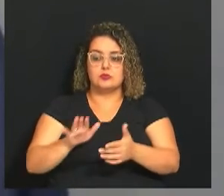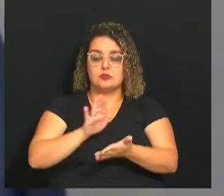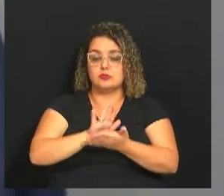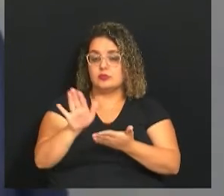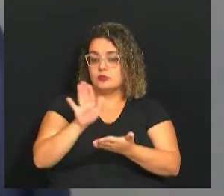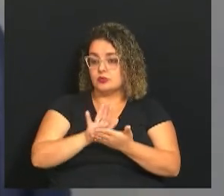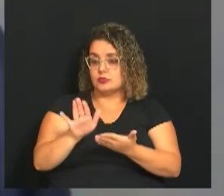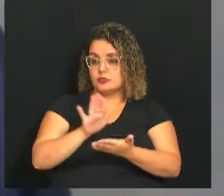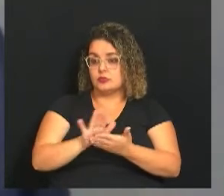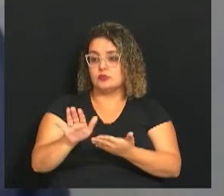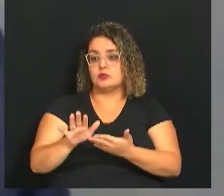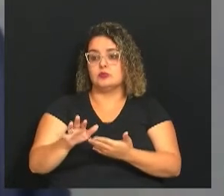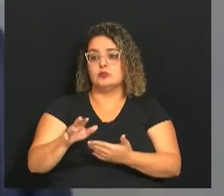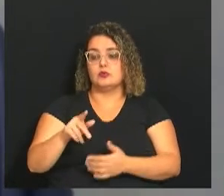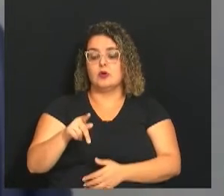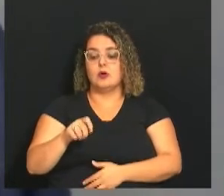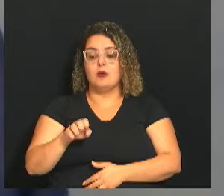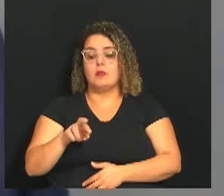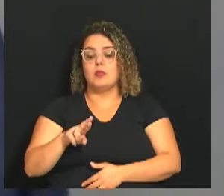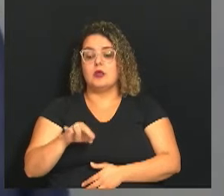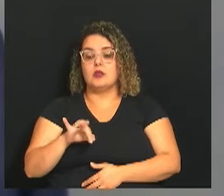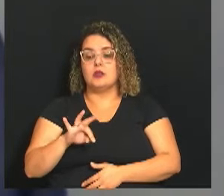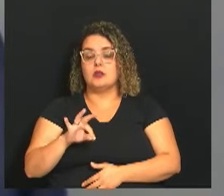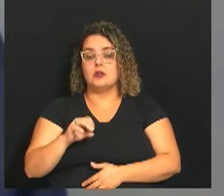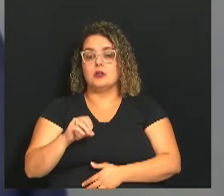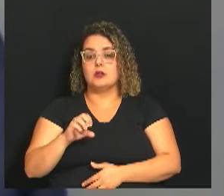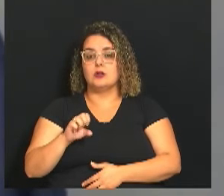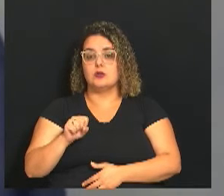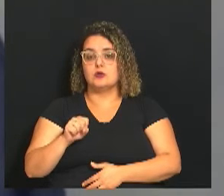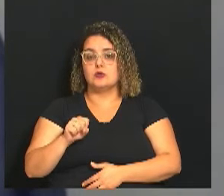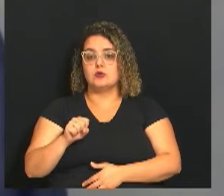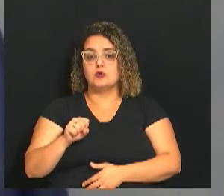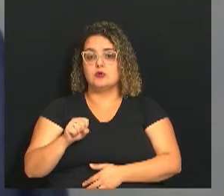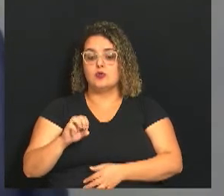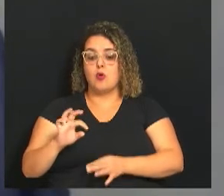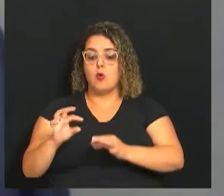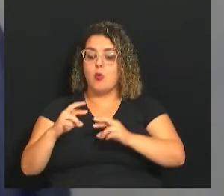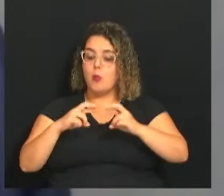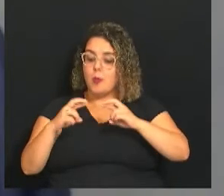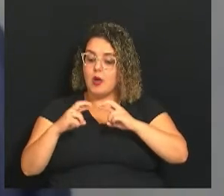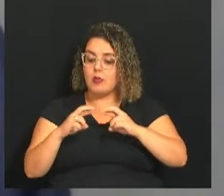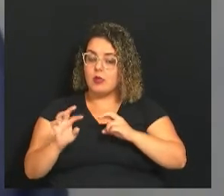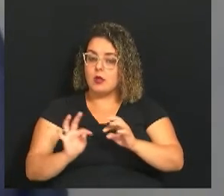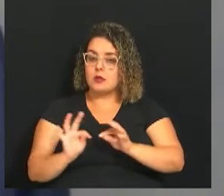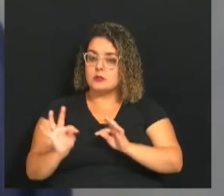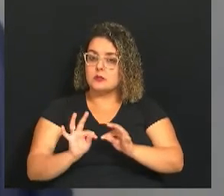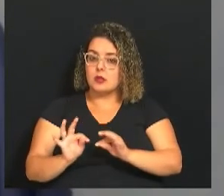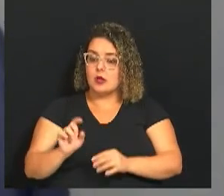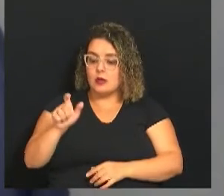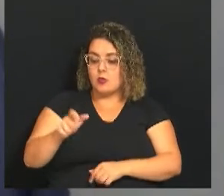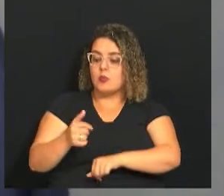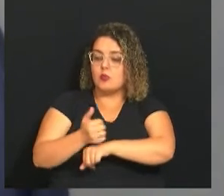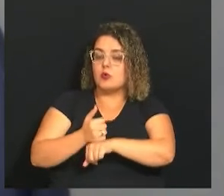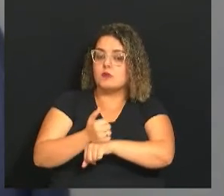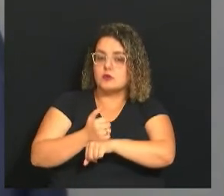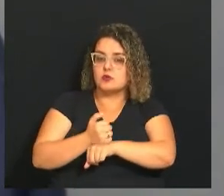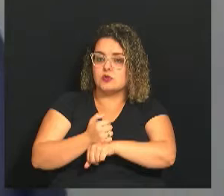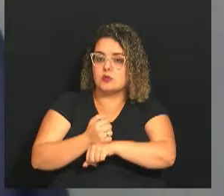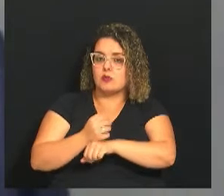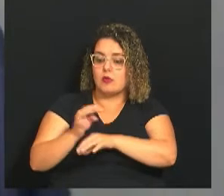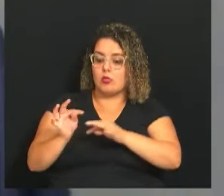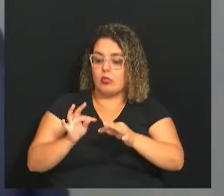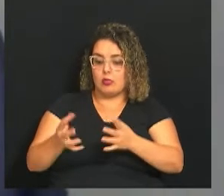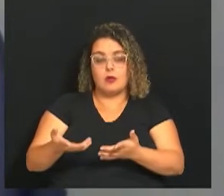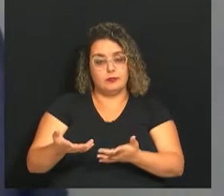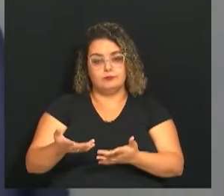os peritos, porque vai ter que ser feita uma análise técnica para verificar se existe ou não uma doença. Então, é um custo elevado